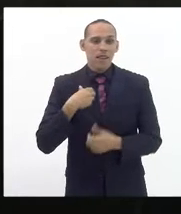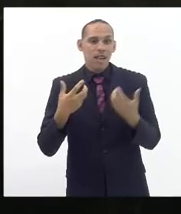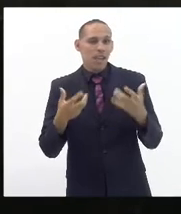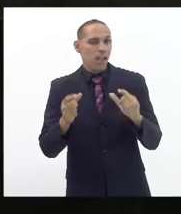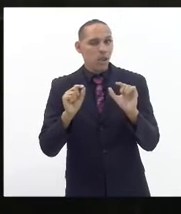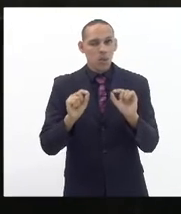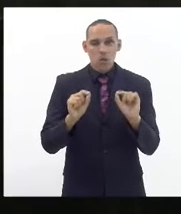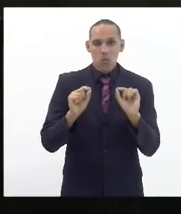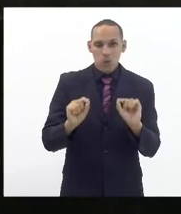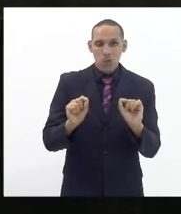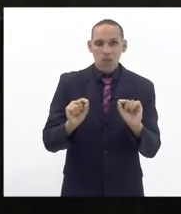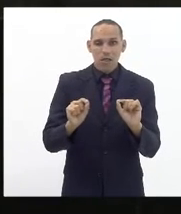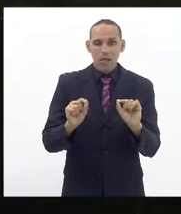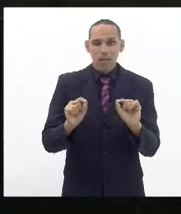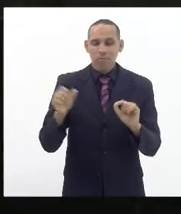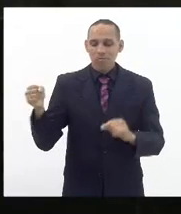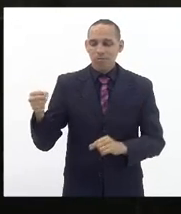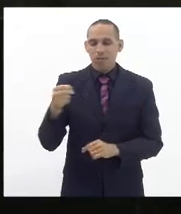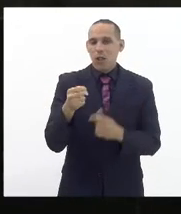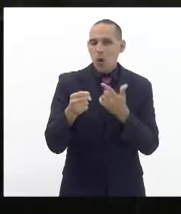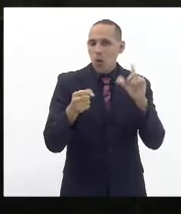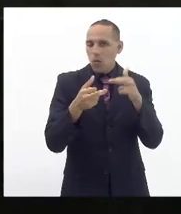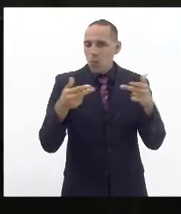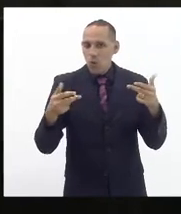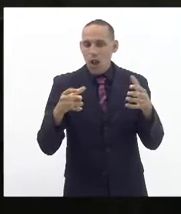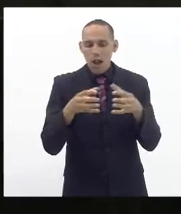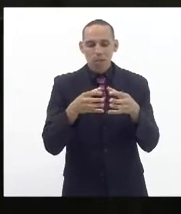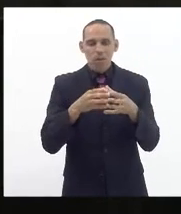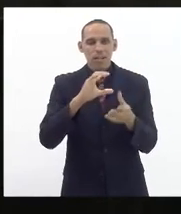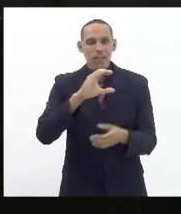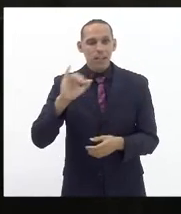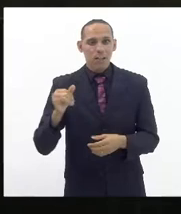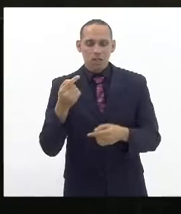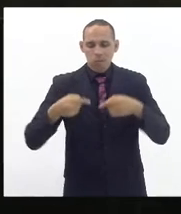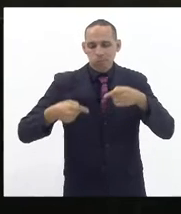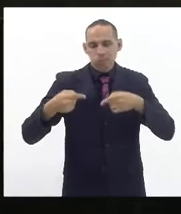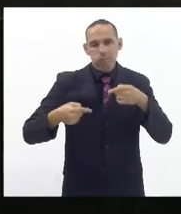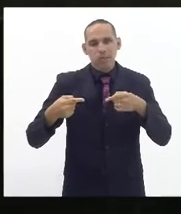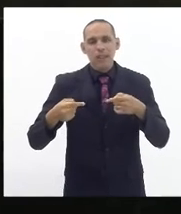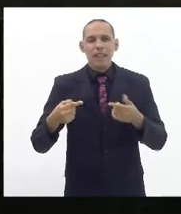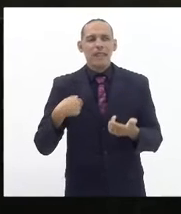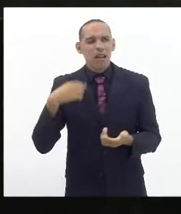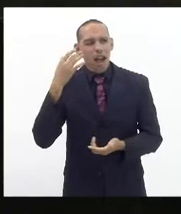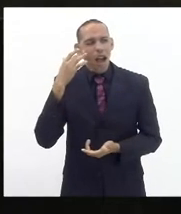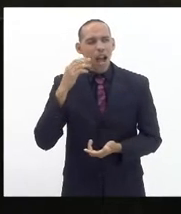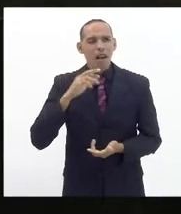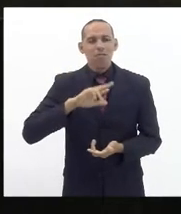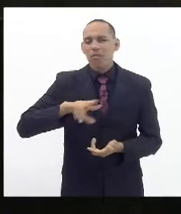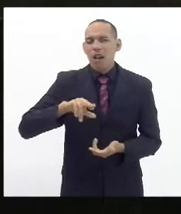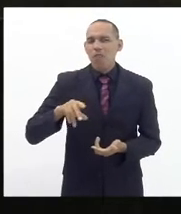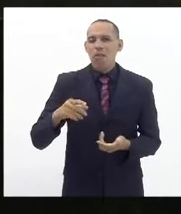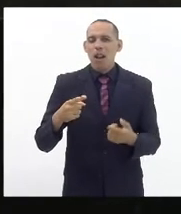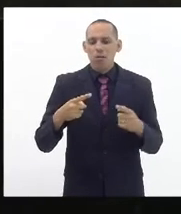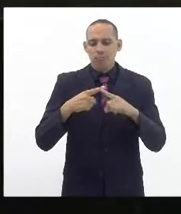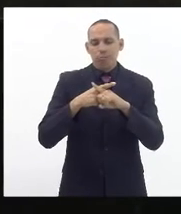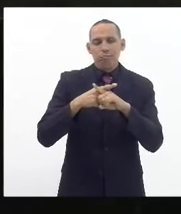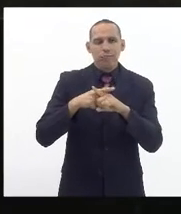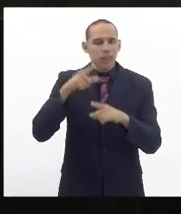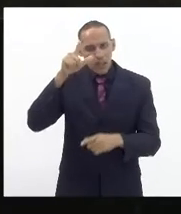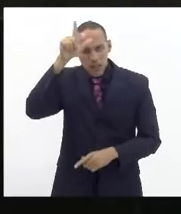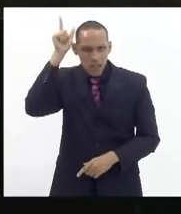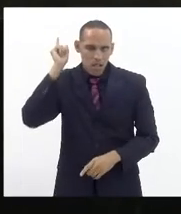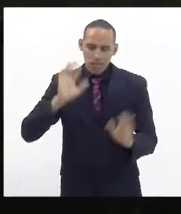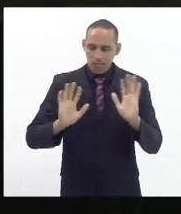outro elemento que foi alvo do debate da CCJ e, de alguma forma, acho que não é exatamente discordar do deputado Luiz